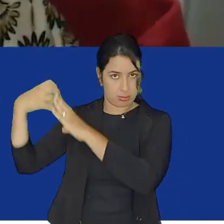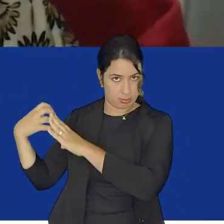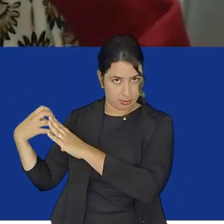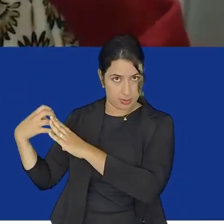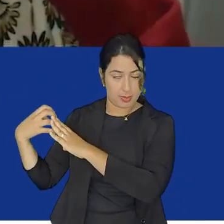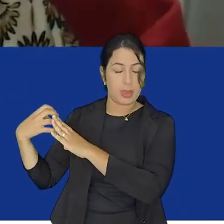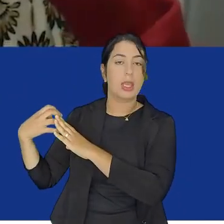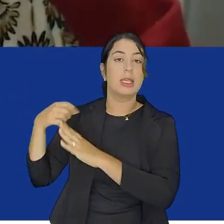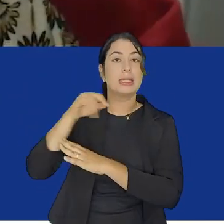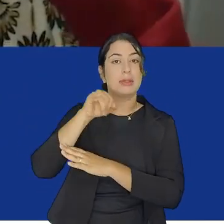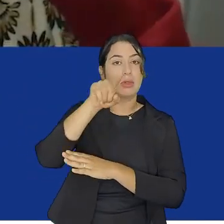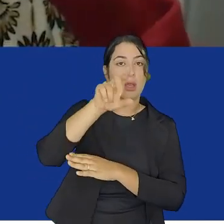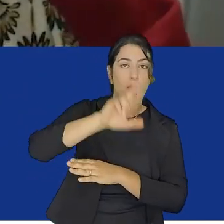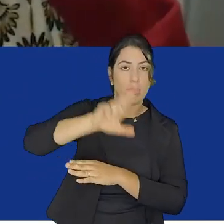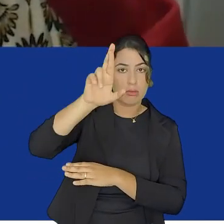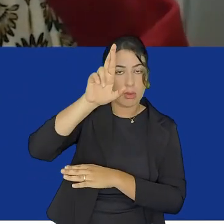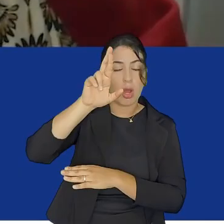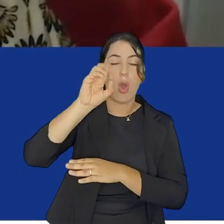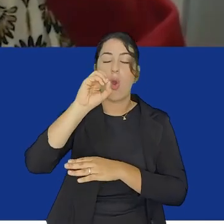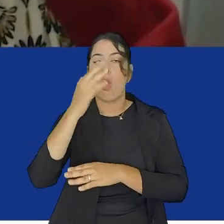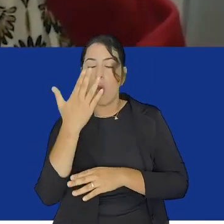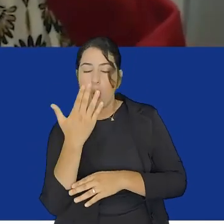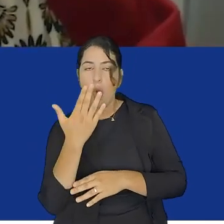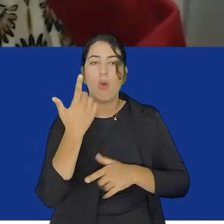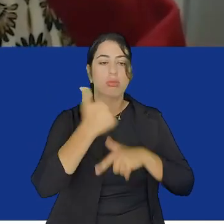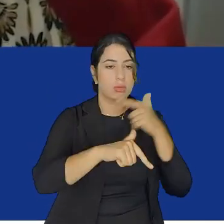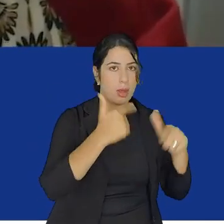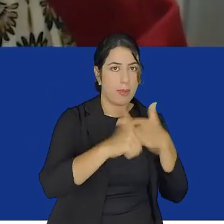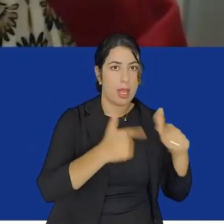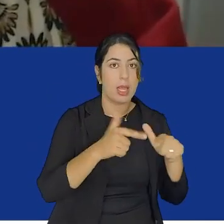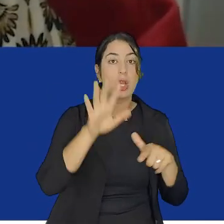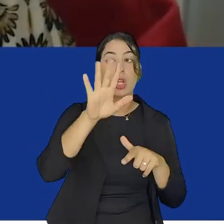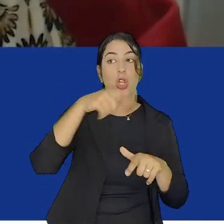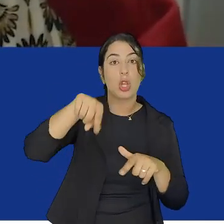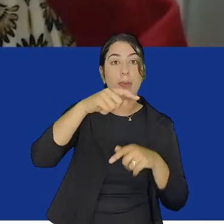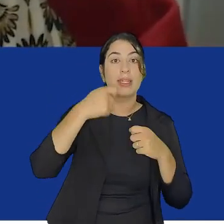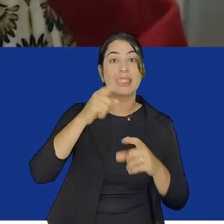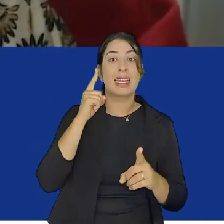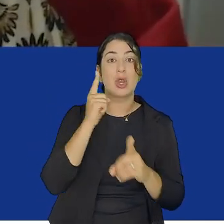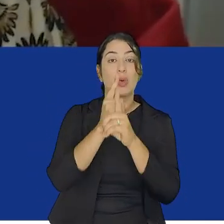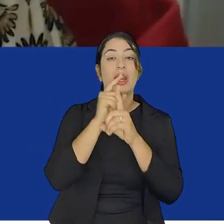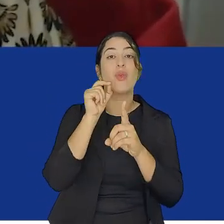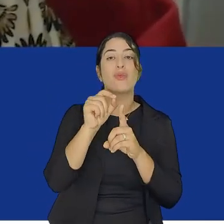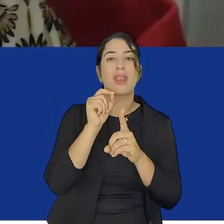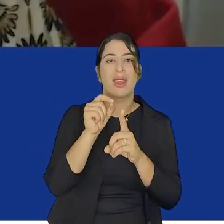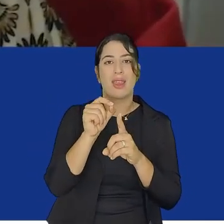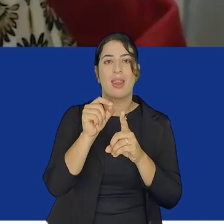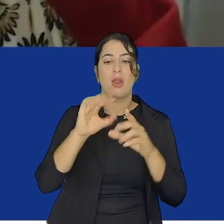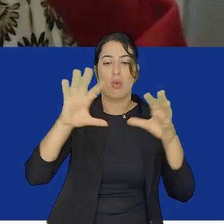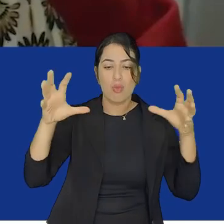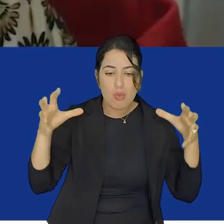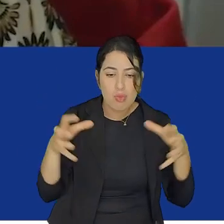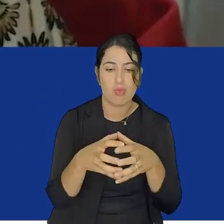em liderança ou que é servidor, e vamos logo encontrar esse lugar possível de diálogo, de construir cultura, que não